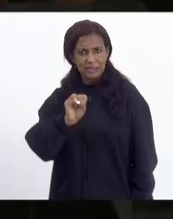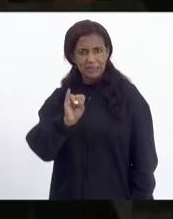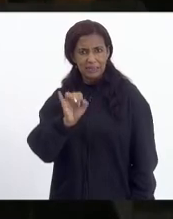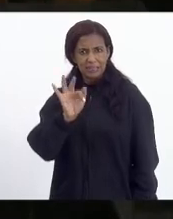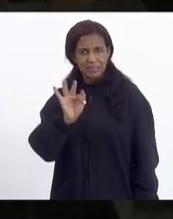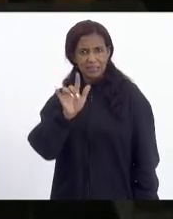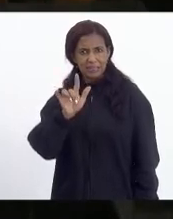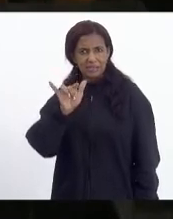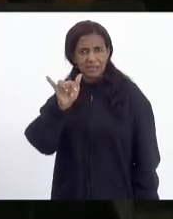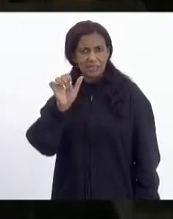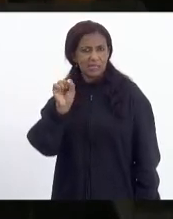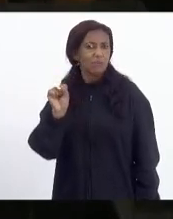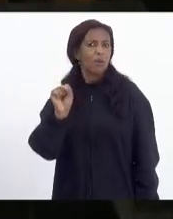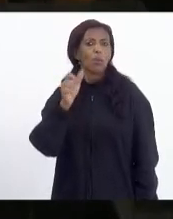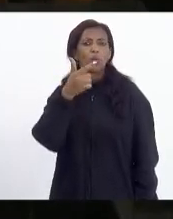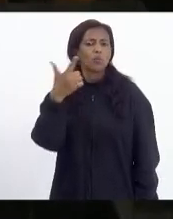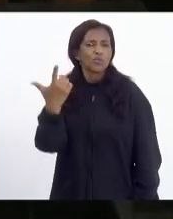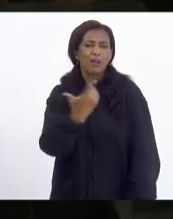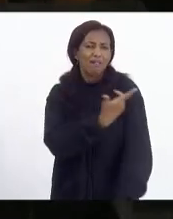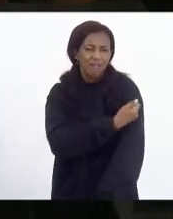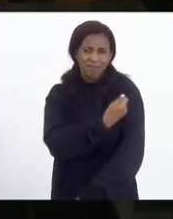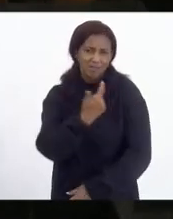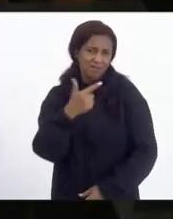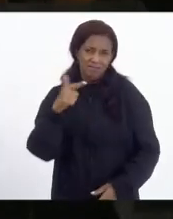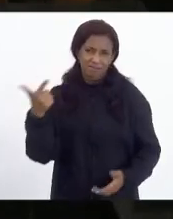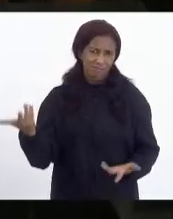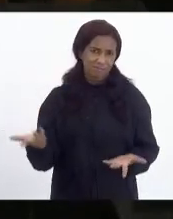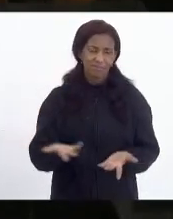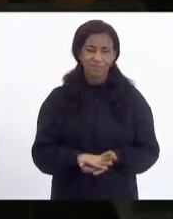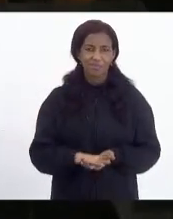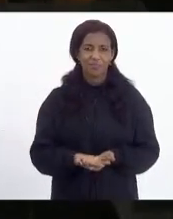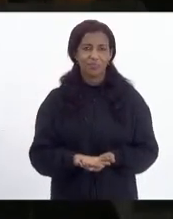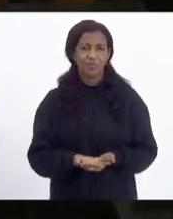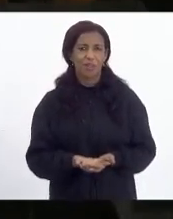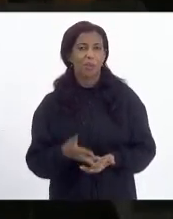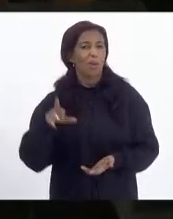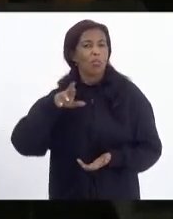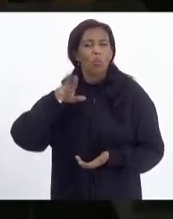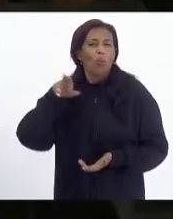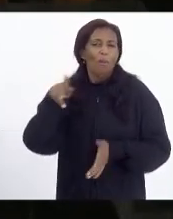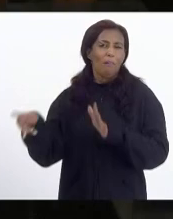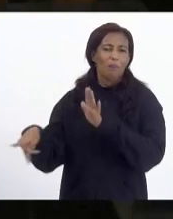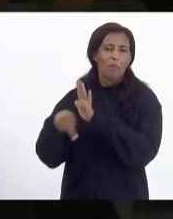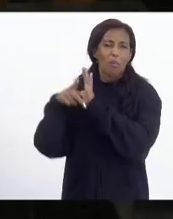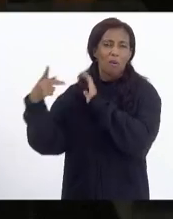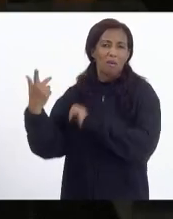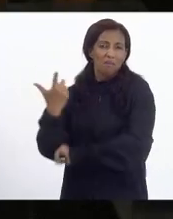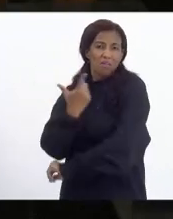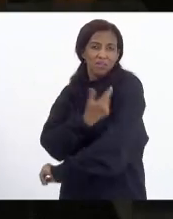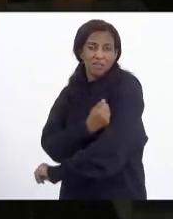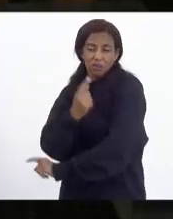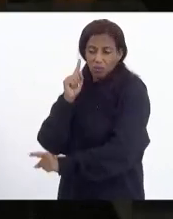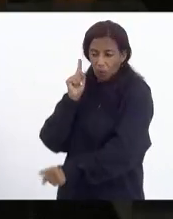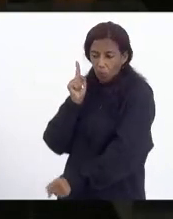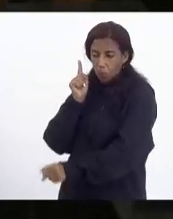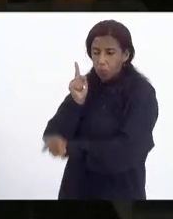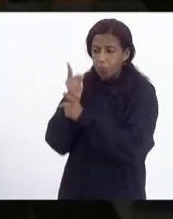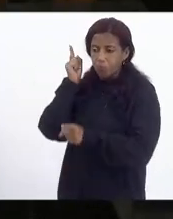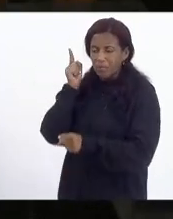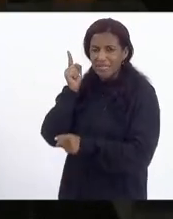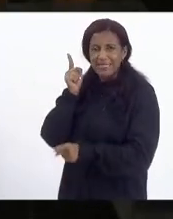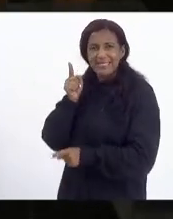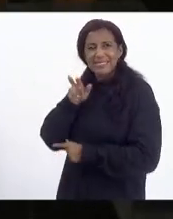é porque eu não tinha vacina e como não é um caso de vacina só foi debelada